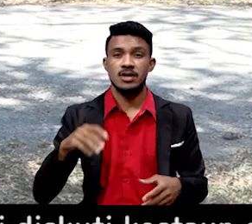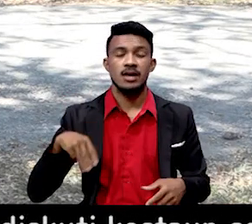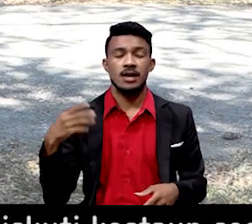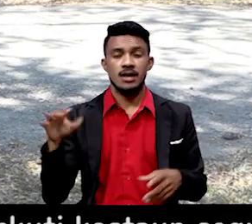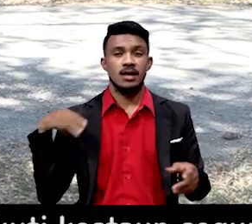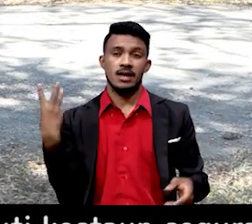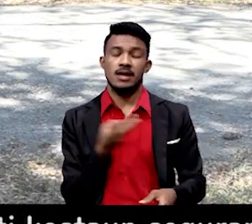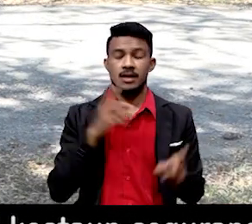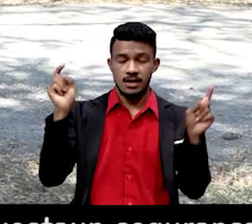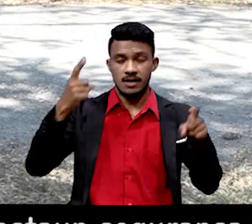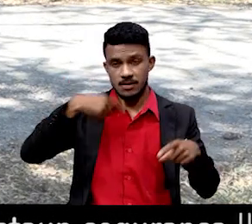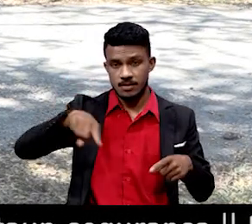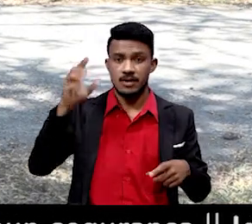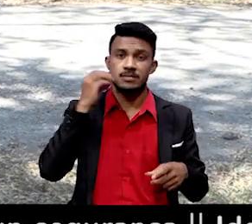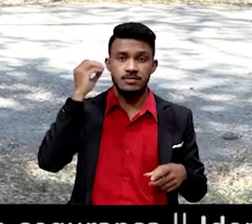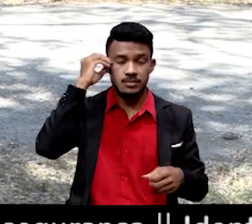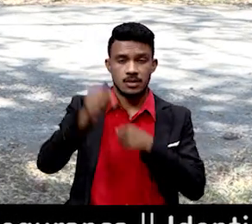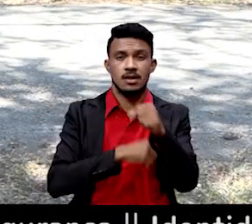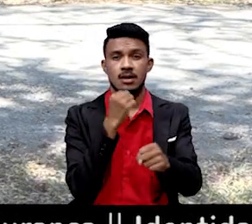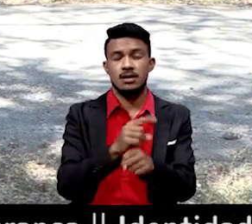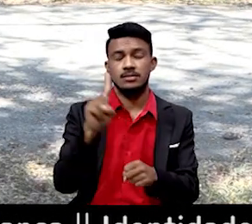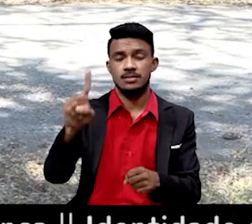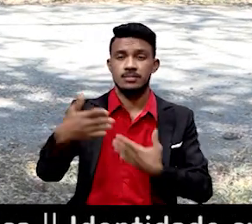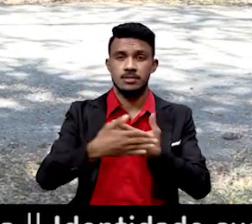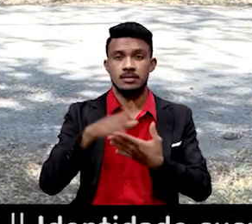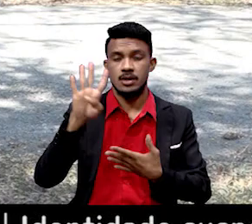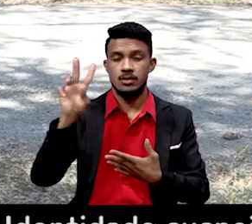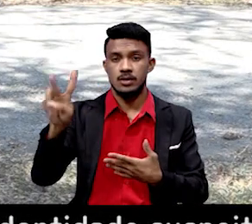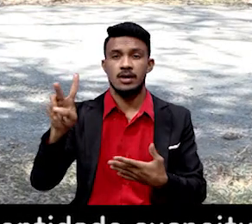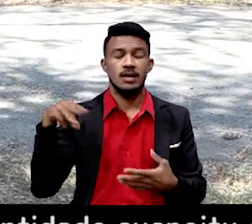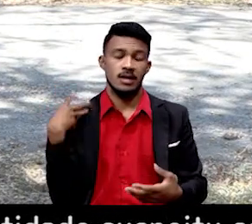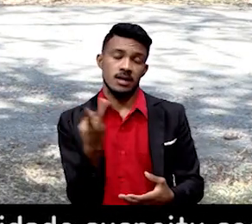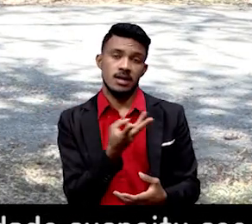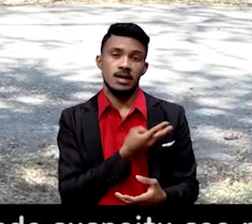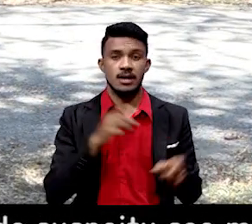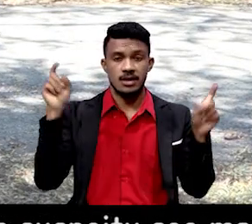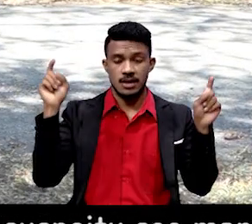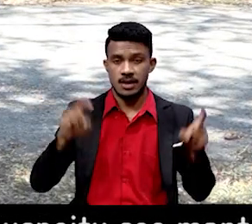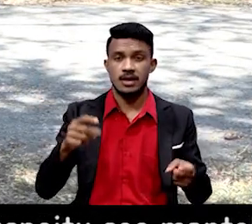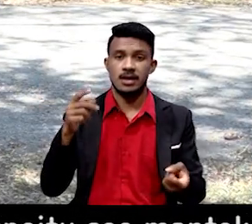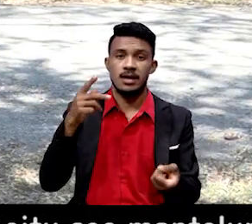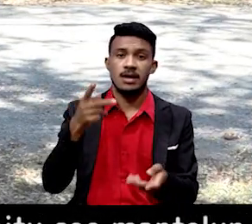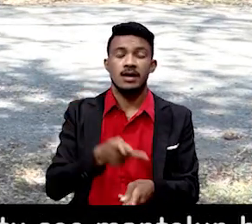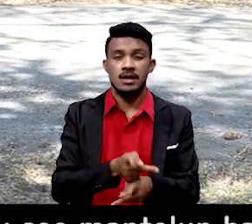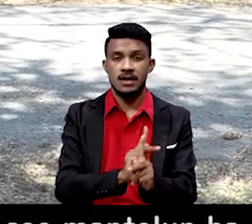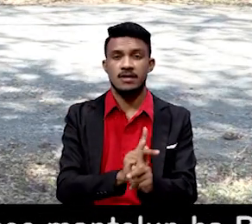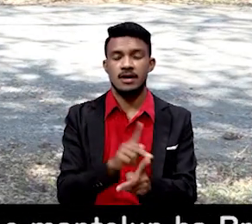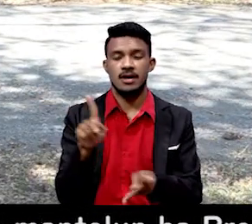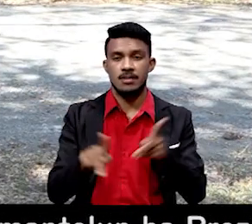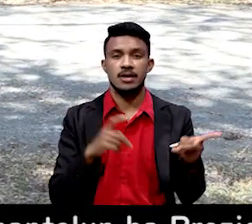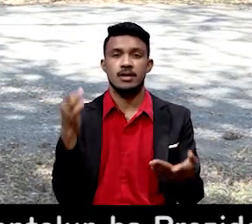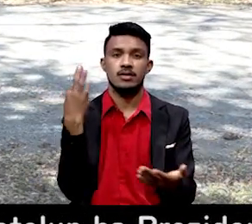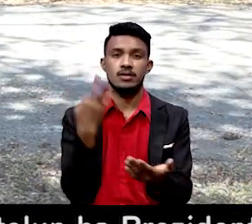durante tinenda basic baru ane wat yo hansa ante tengah ser devem nosan ante agora o devem noson kara fulane ni fulana mental